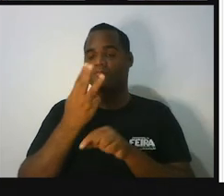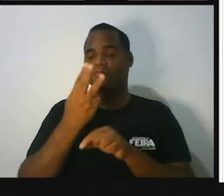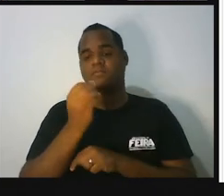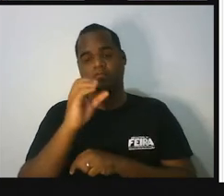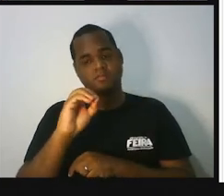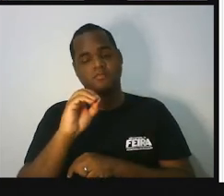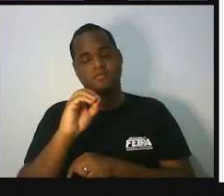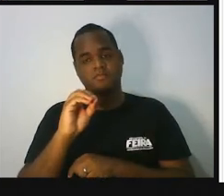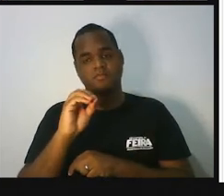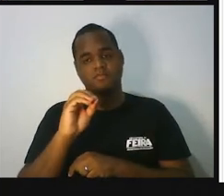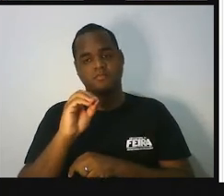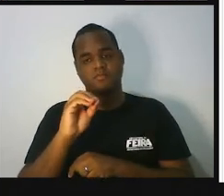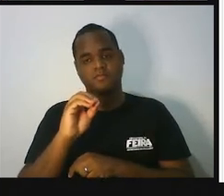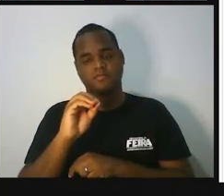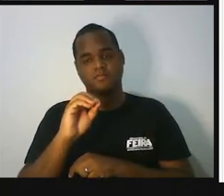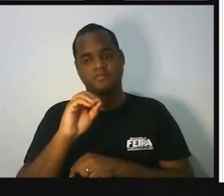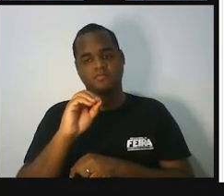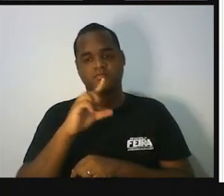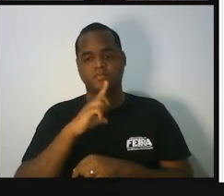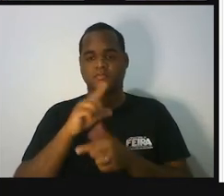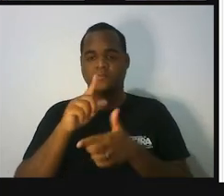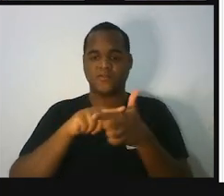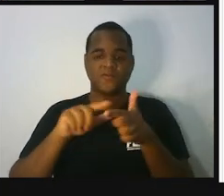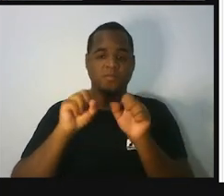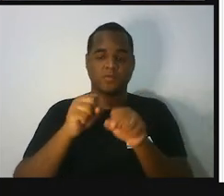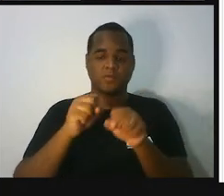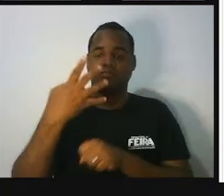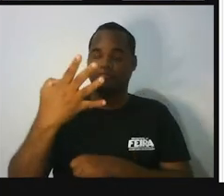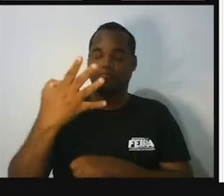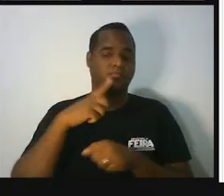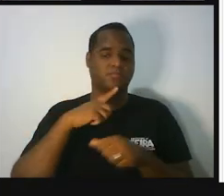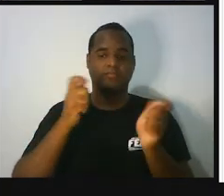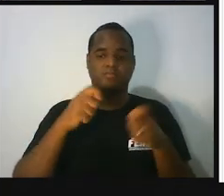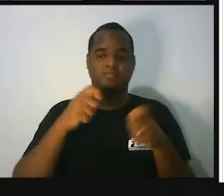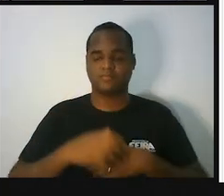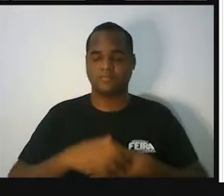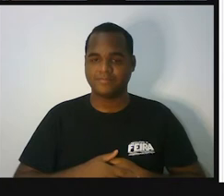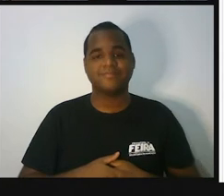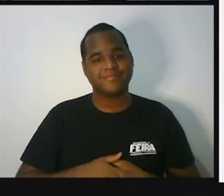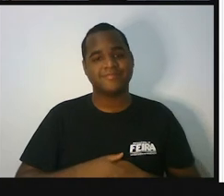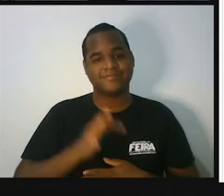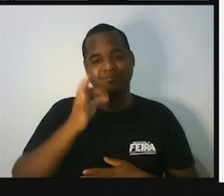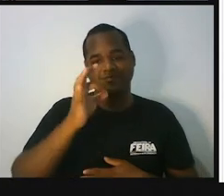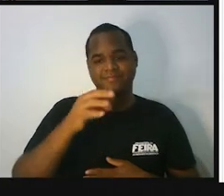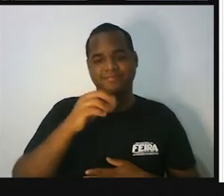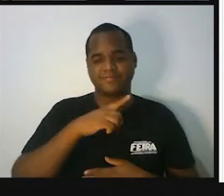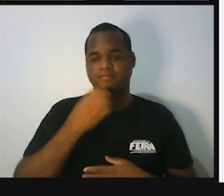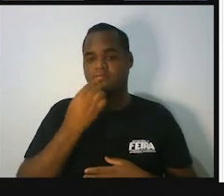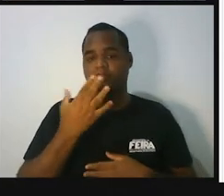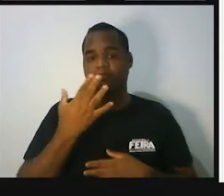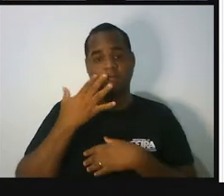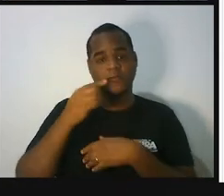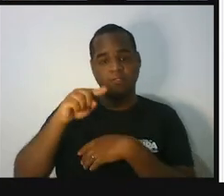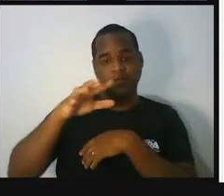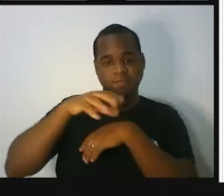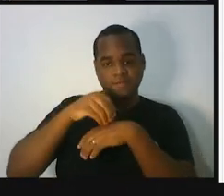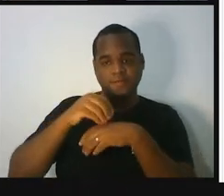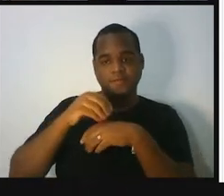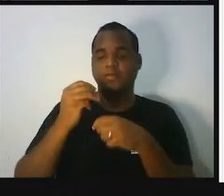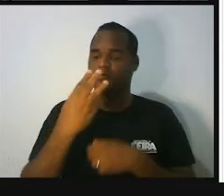360 e dividir por 4. Exatamente. Você pega